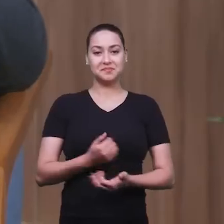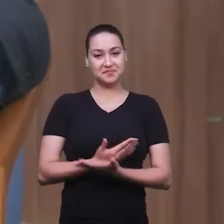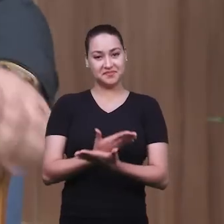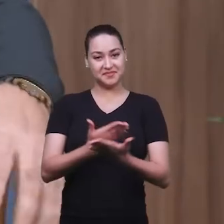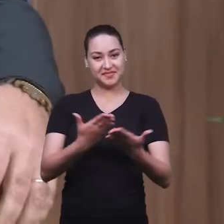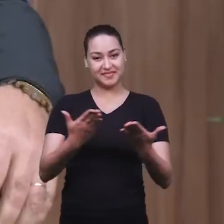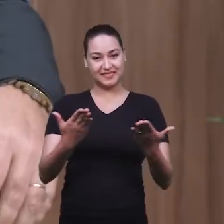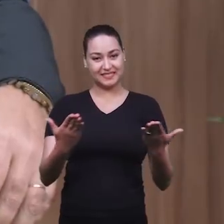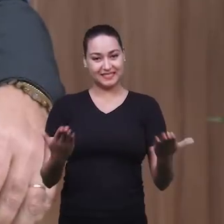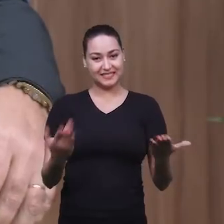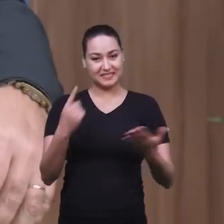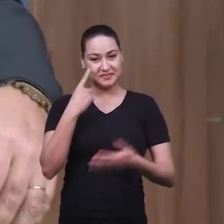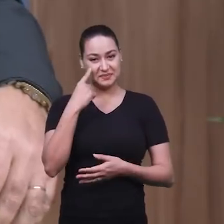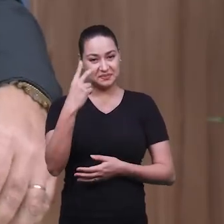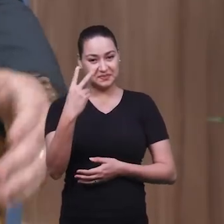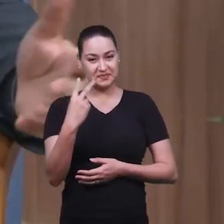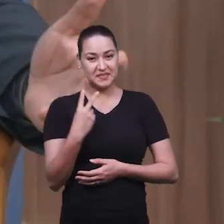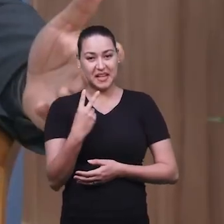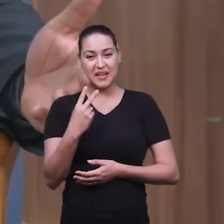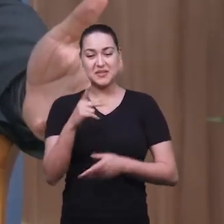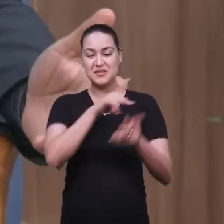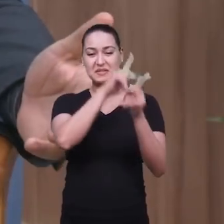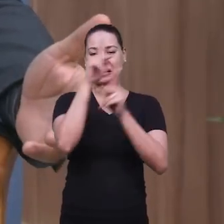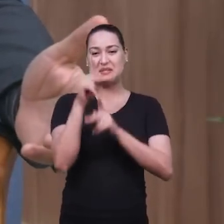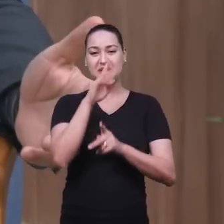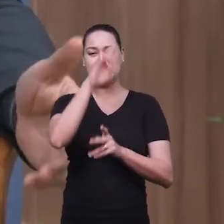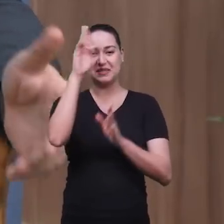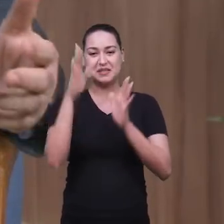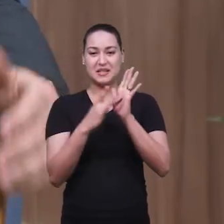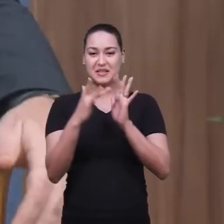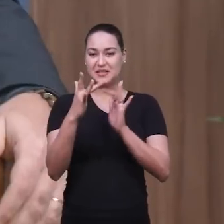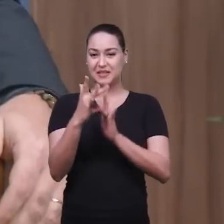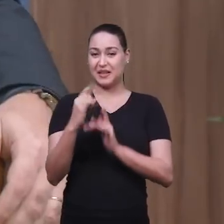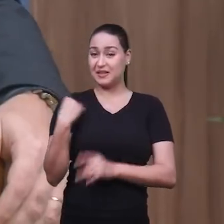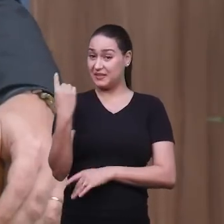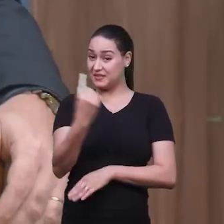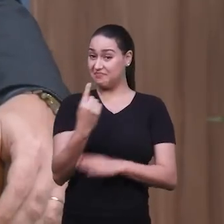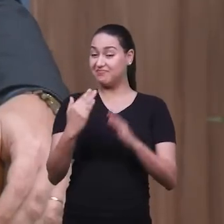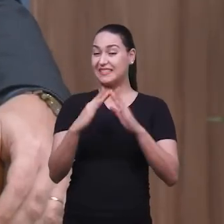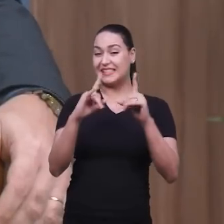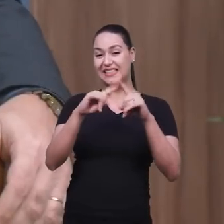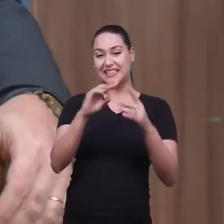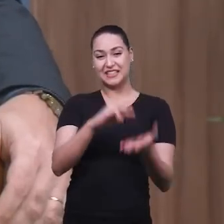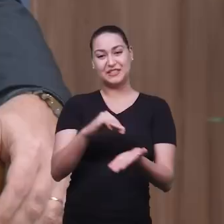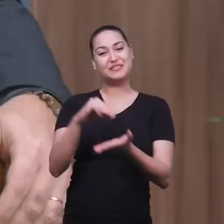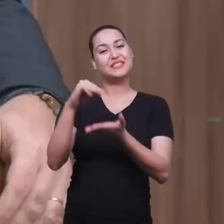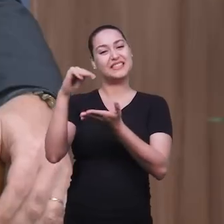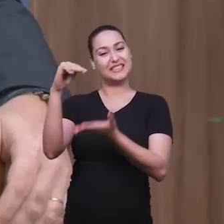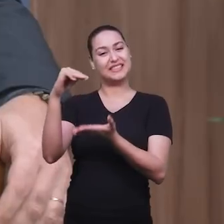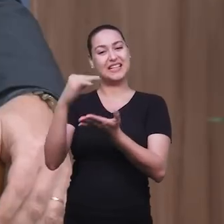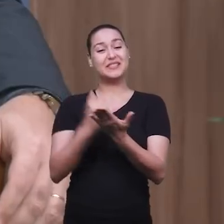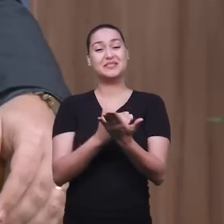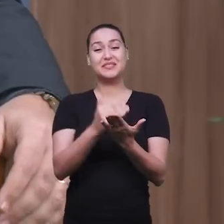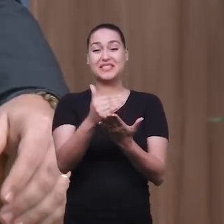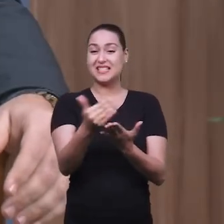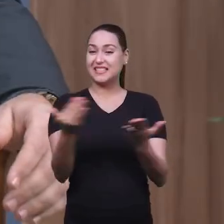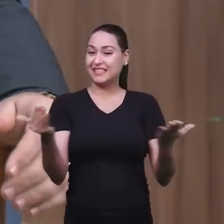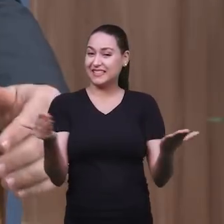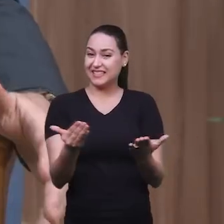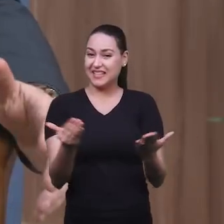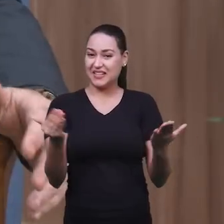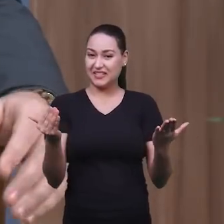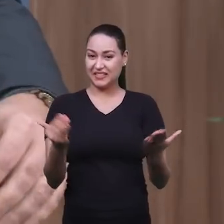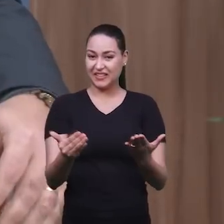Eu saúdo todos vocês que nos assistem com a paz do Senhor Jesus. Nós somos a Igreja Cristã Maranata. Estamos começando